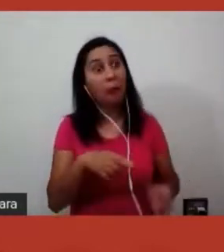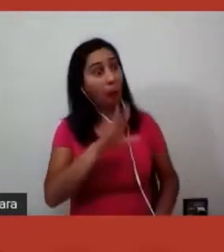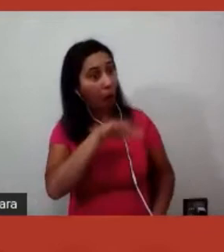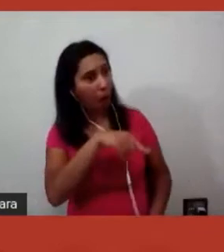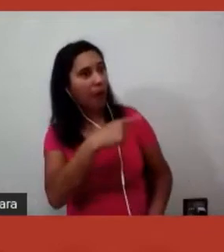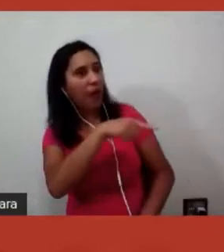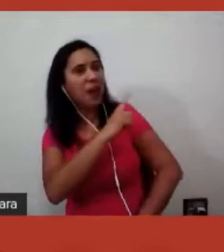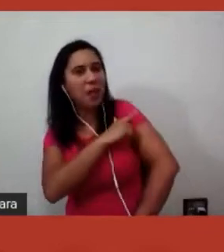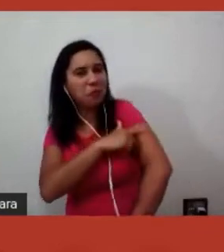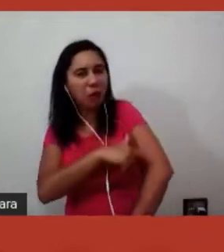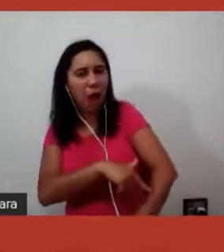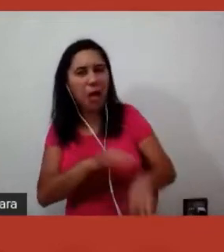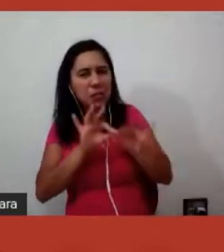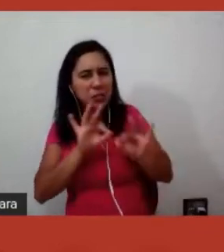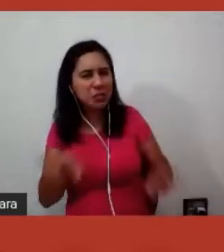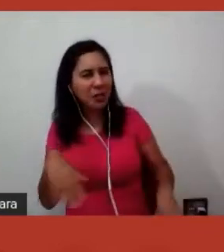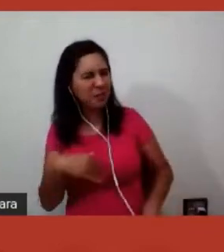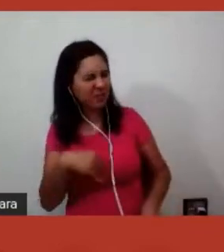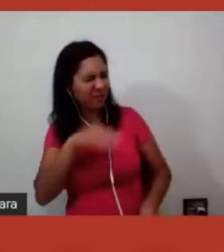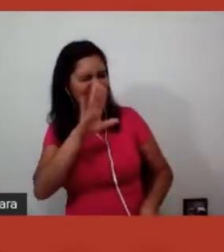É mentira. Ah, imagina.